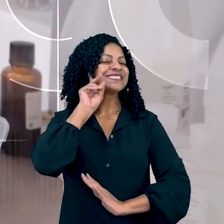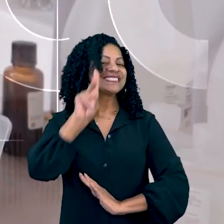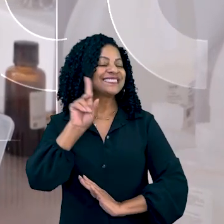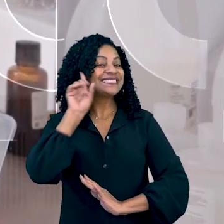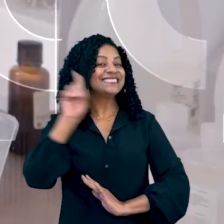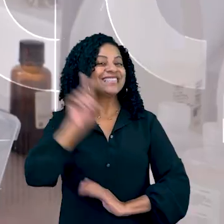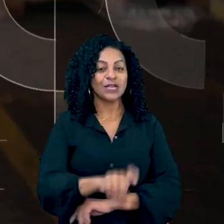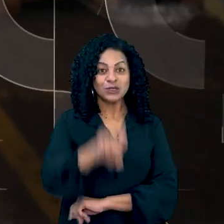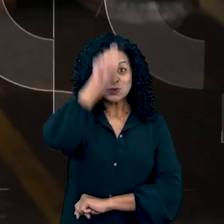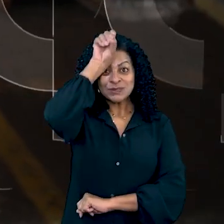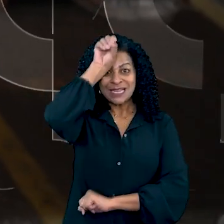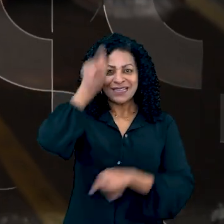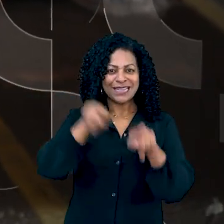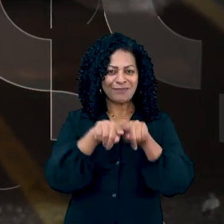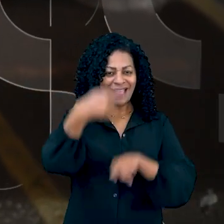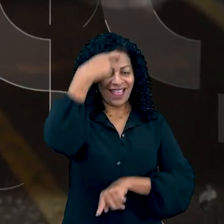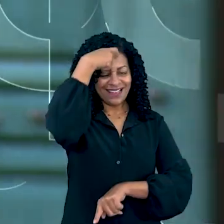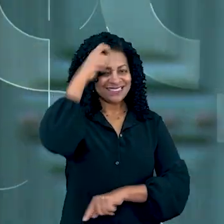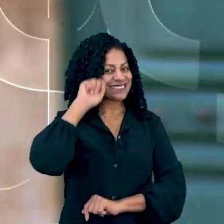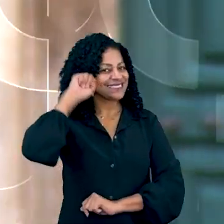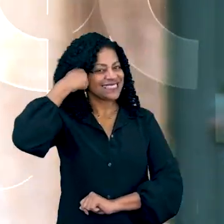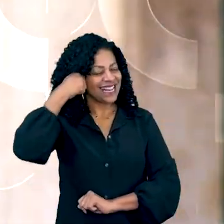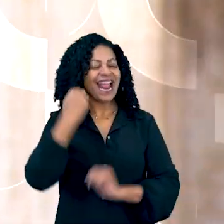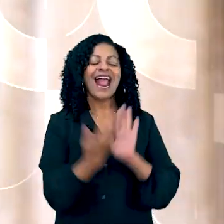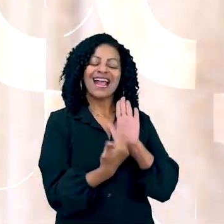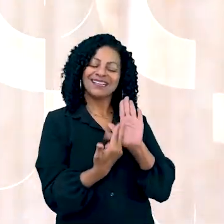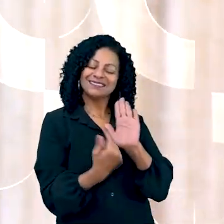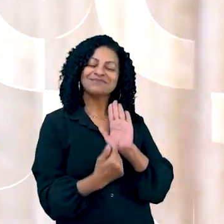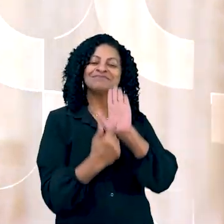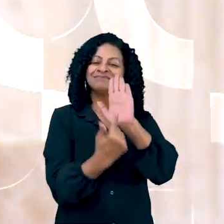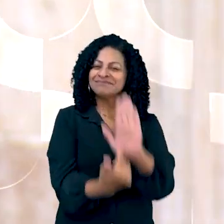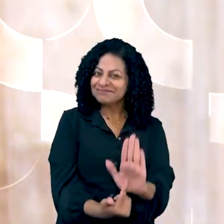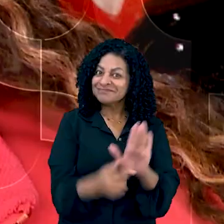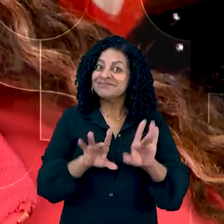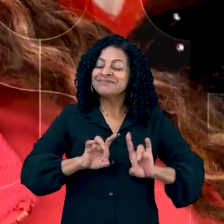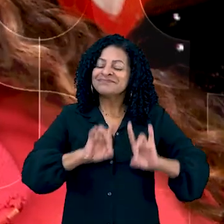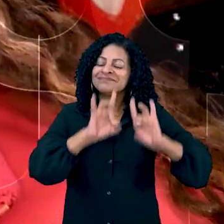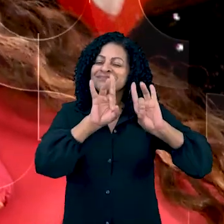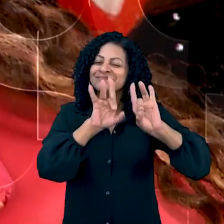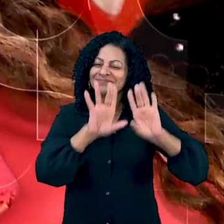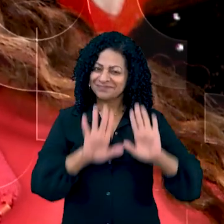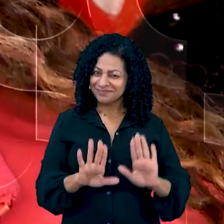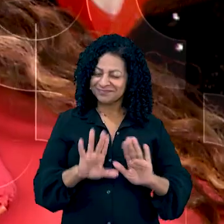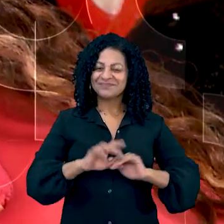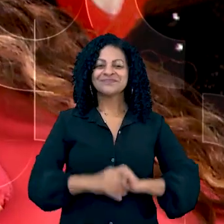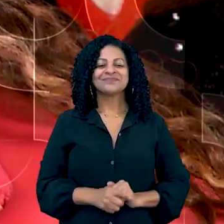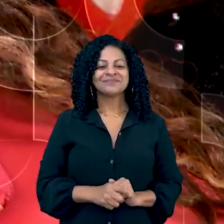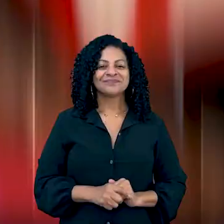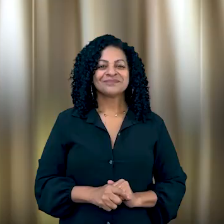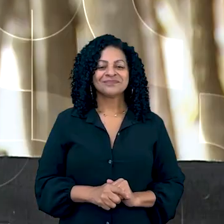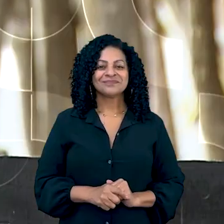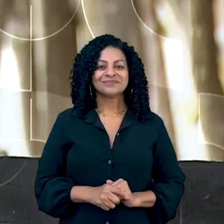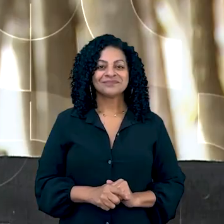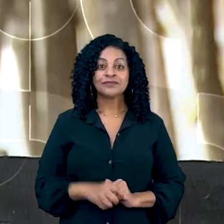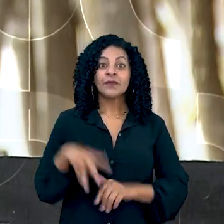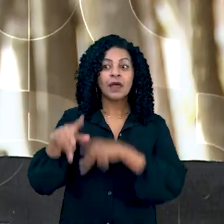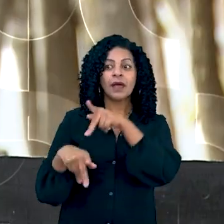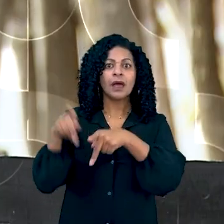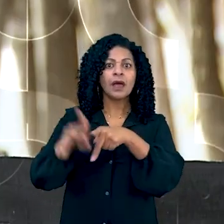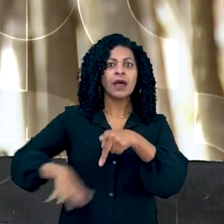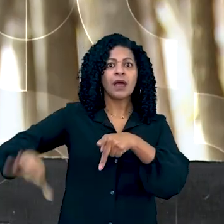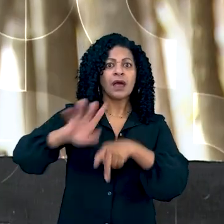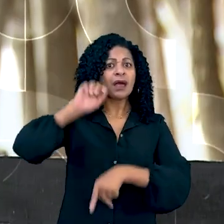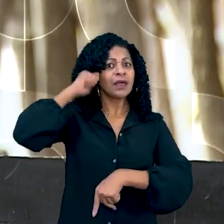Dia Nacional de Zumbi e da Consciência Negra, o Revista TST traz uma reportagem especial sobre o assunto. Grande parte